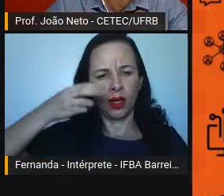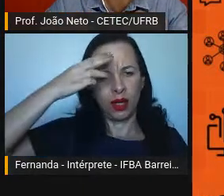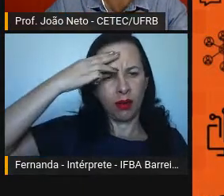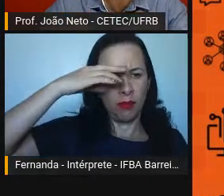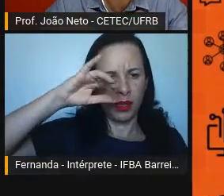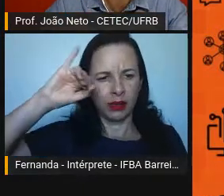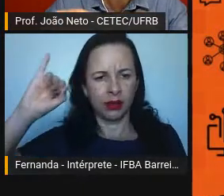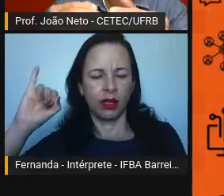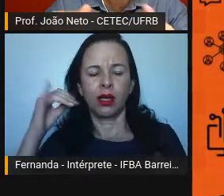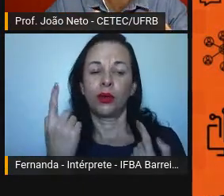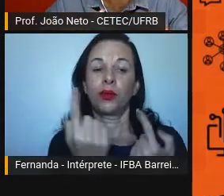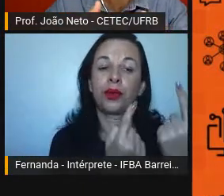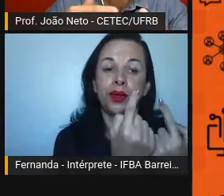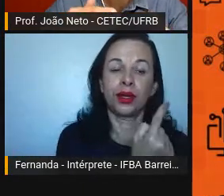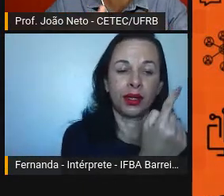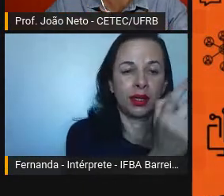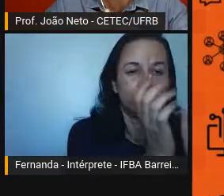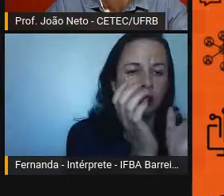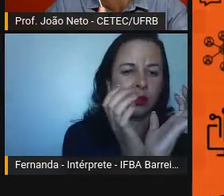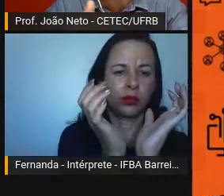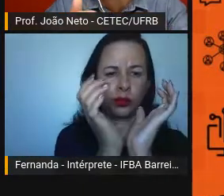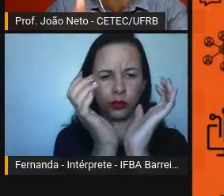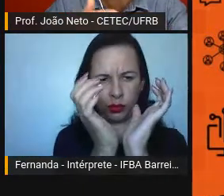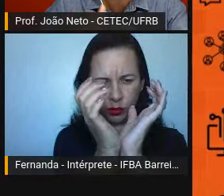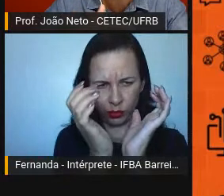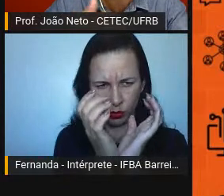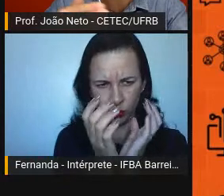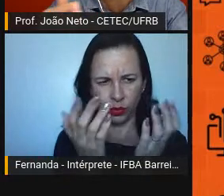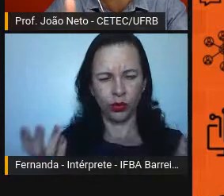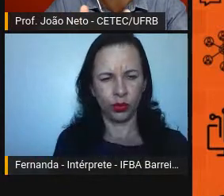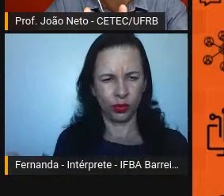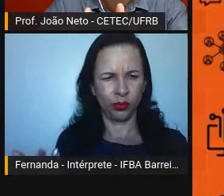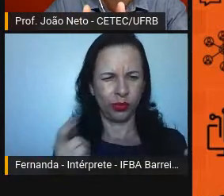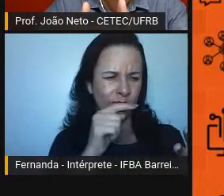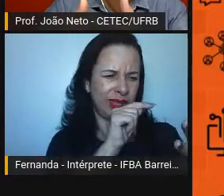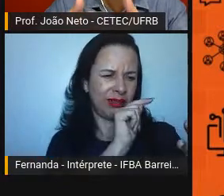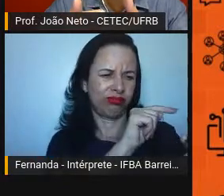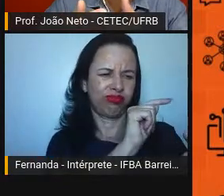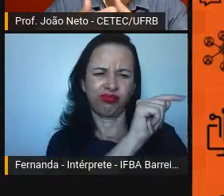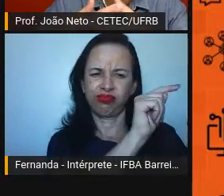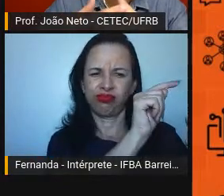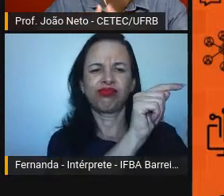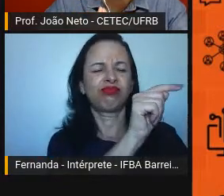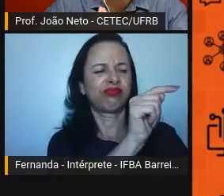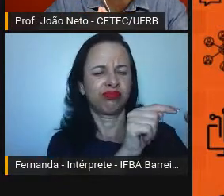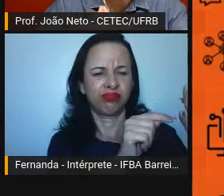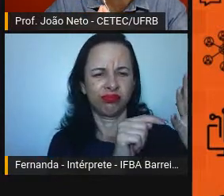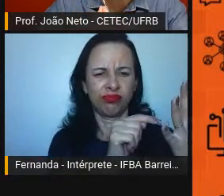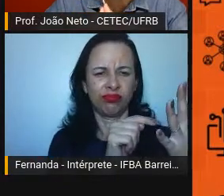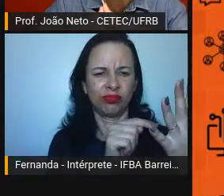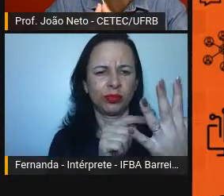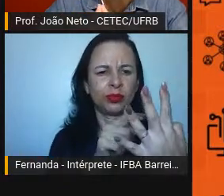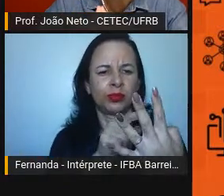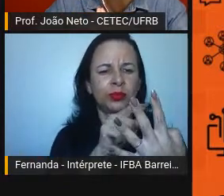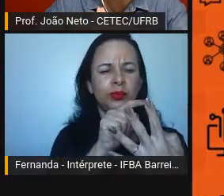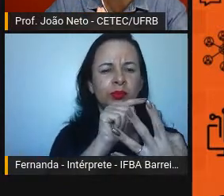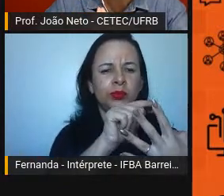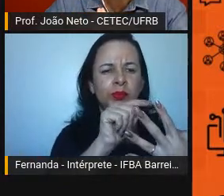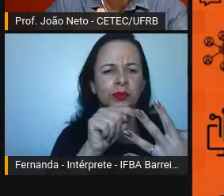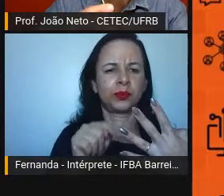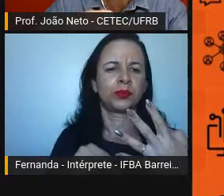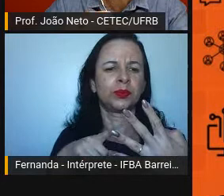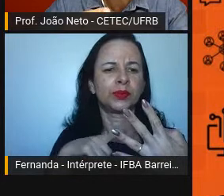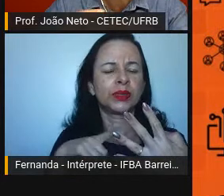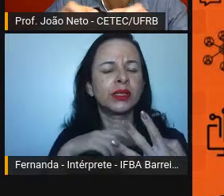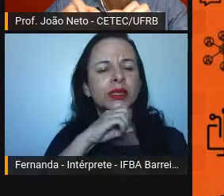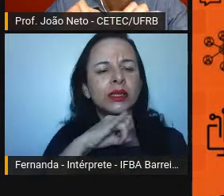que cada um desses grupos tem uma gama tem um aspecto muito grande por exemplo se tomarmos a deficiência